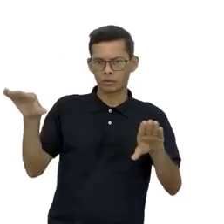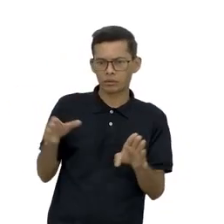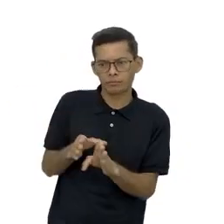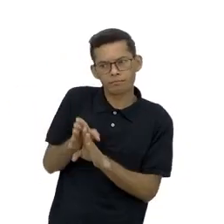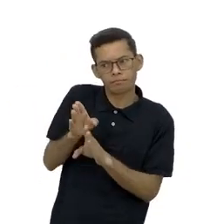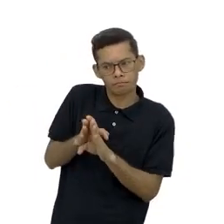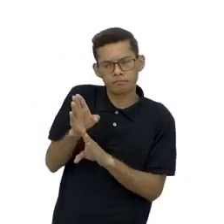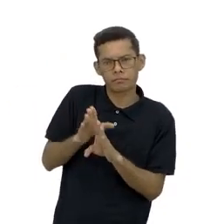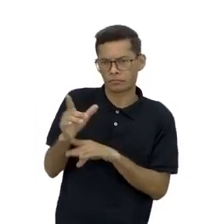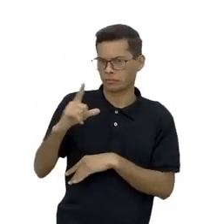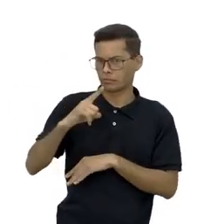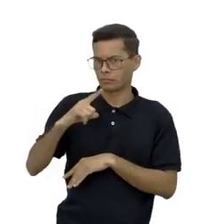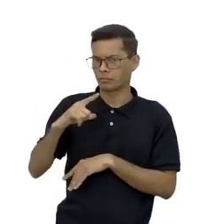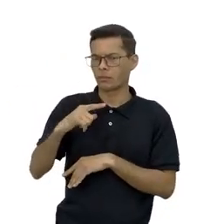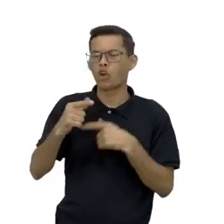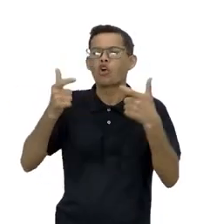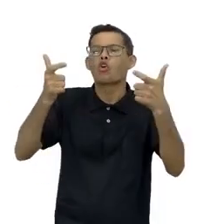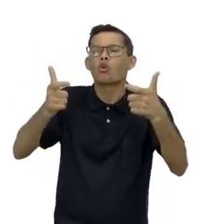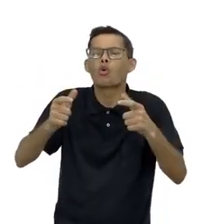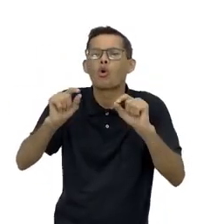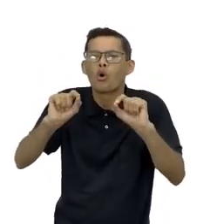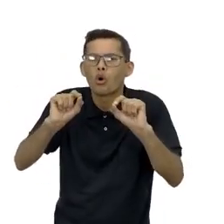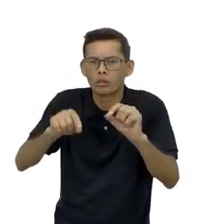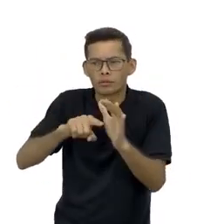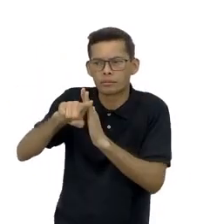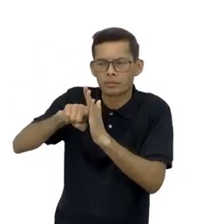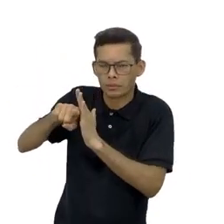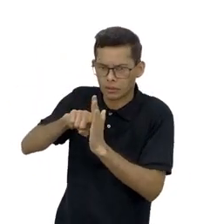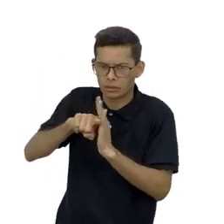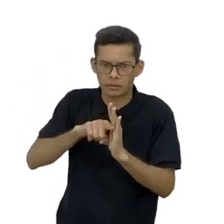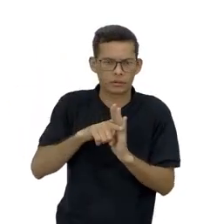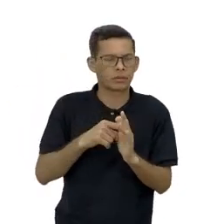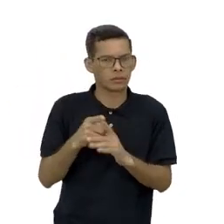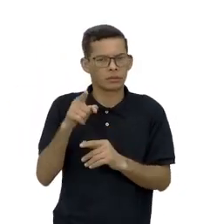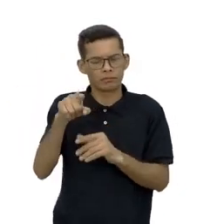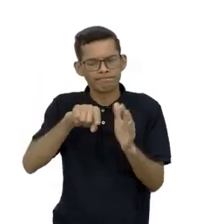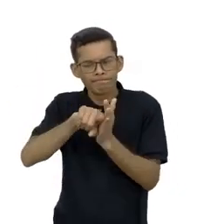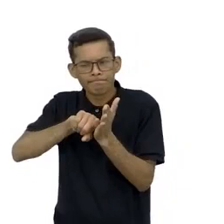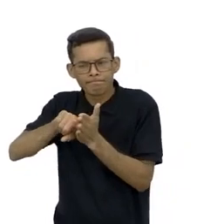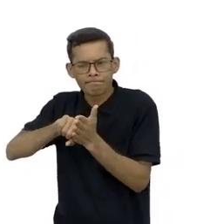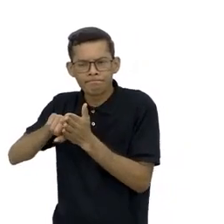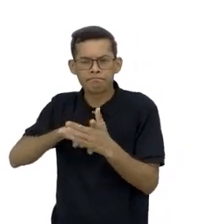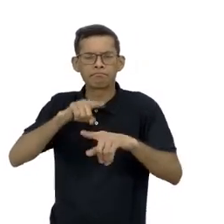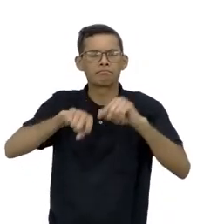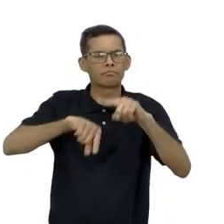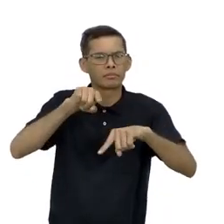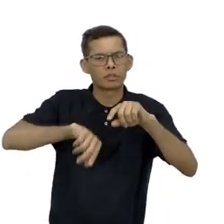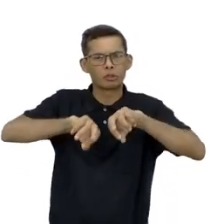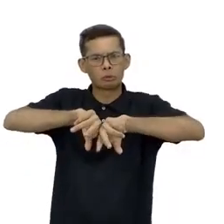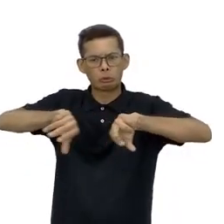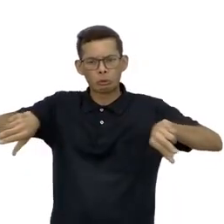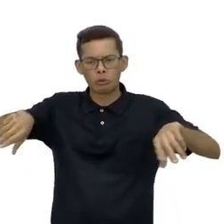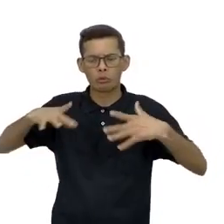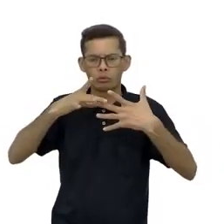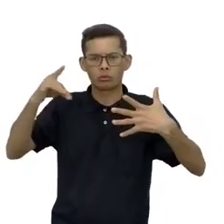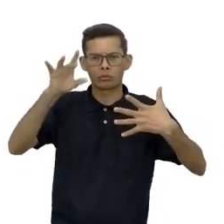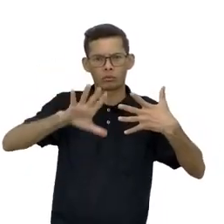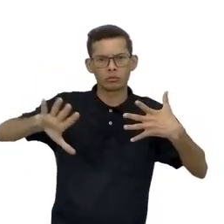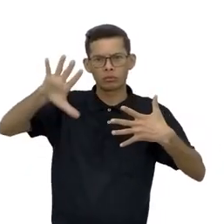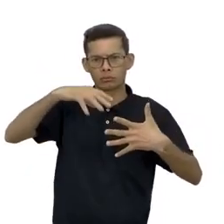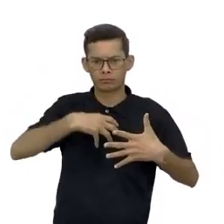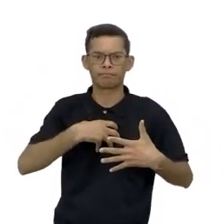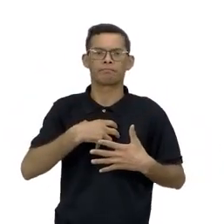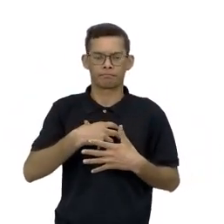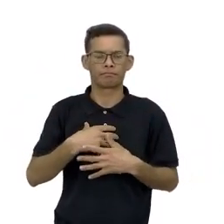orientados sobre o que e onde pesquisar e apoiados nas decisões sobre os recursos multissemióticos que